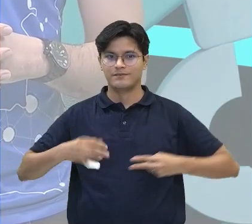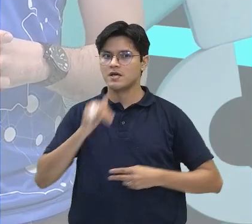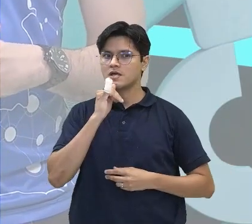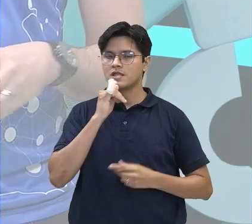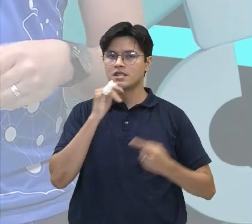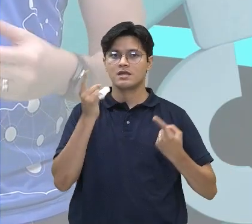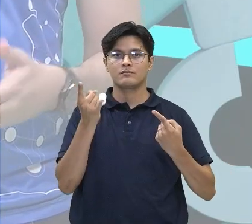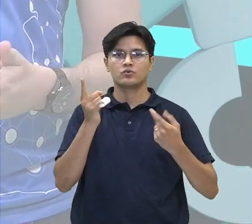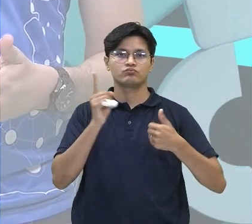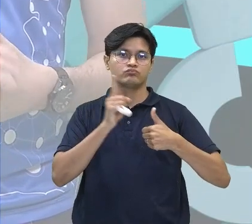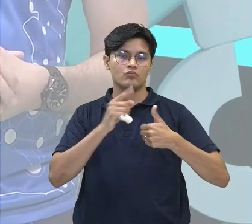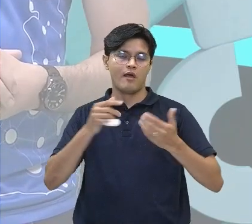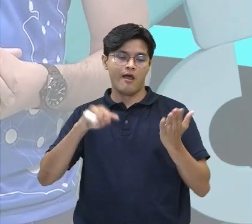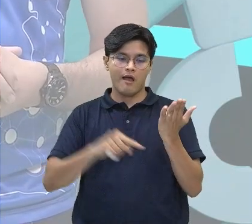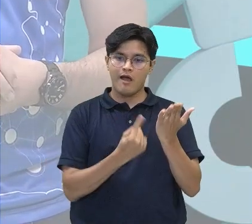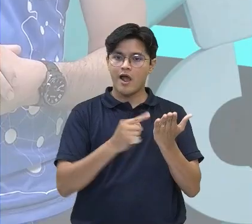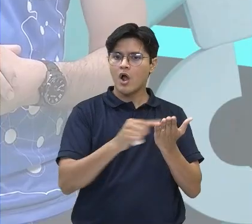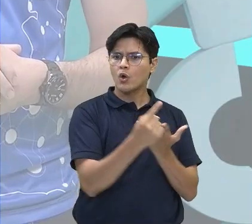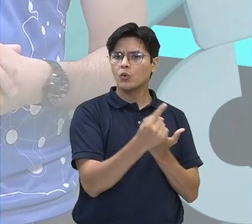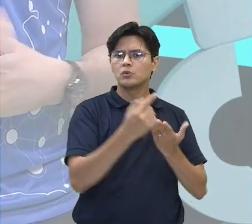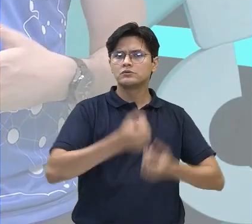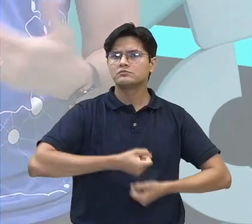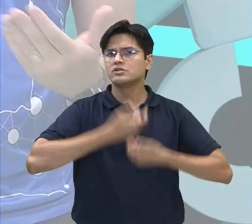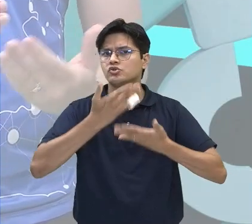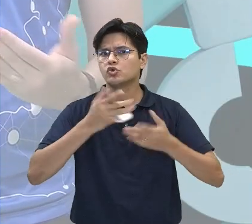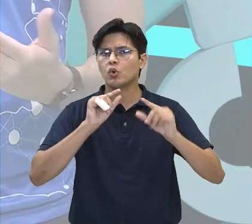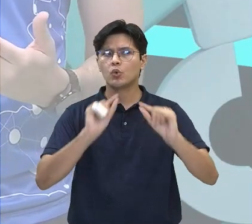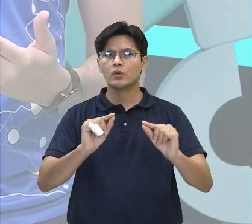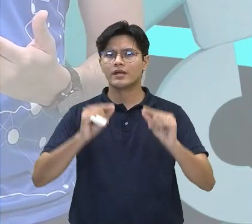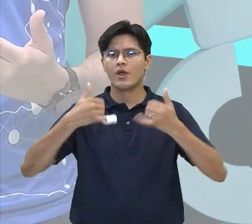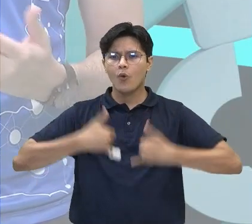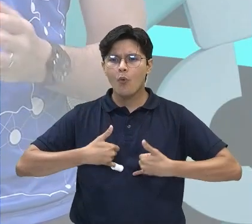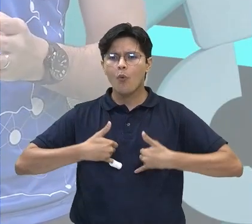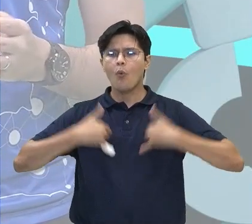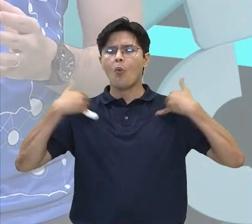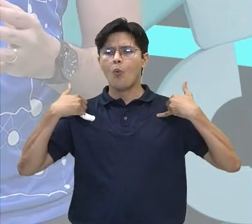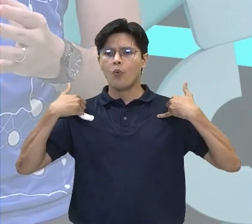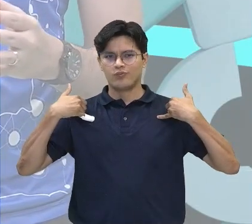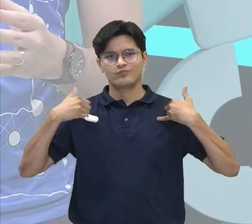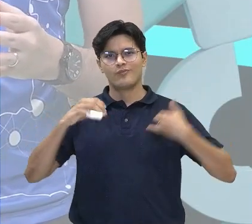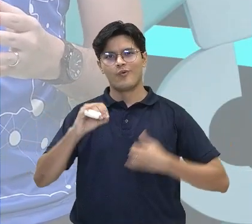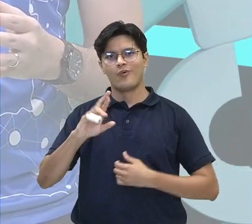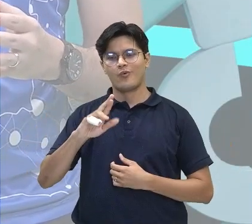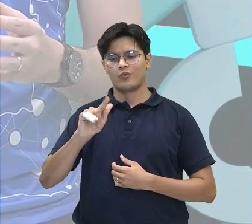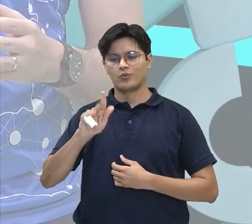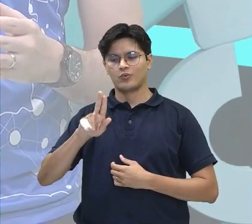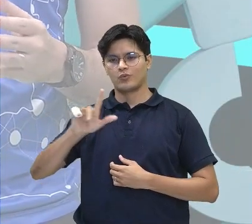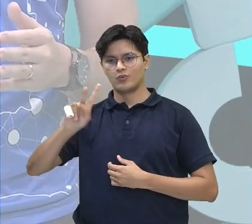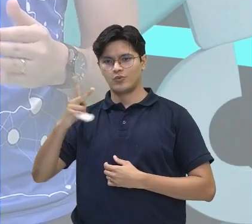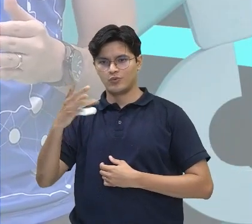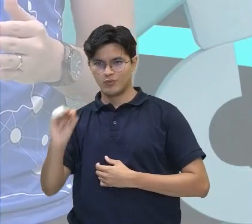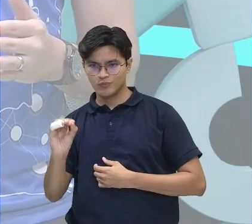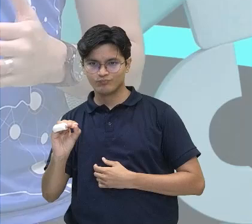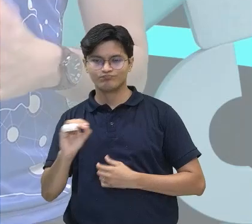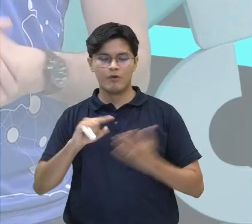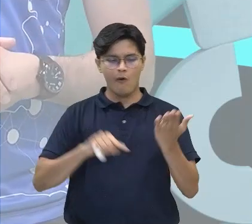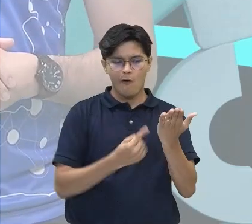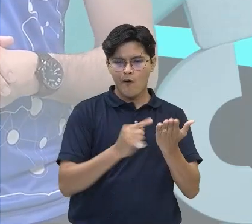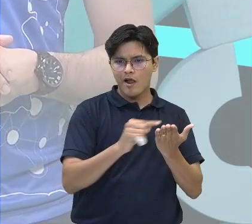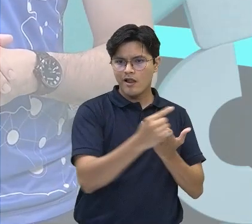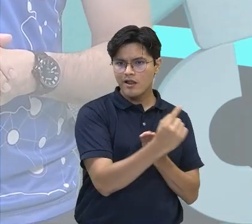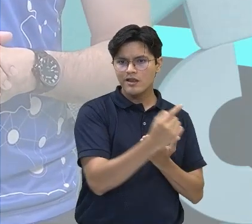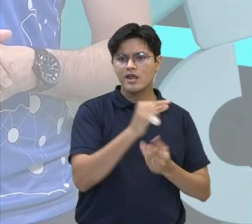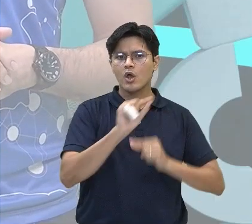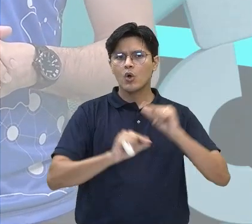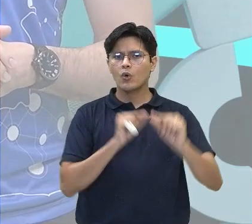linha demonstram orgulho pelo papel que desempenham, né? Cada um tem a sua importância, só que elas não conseguem compreender dessa forma, não conseguem se colocar